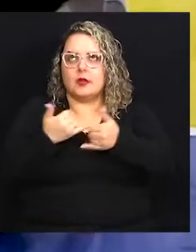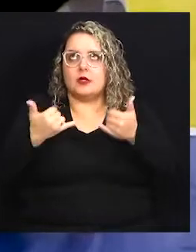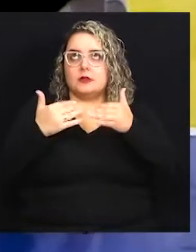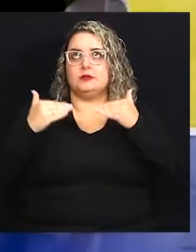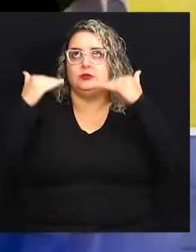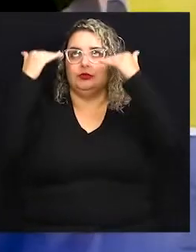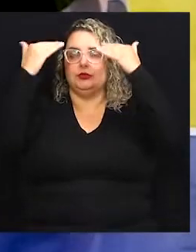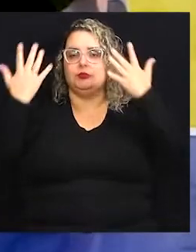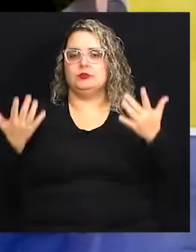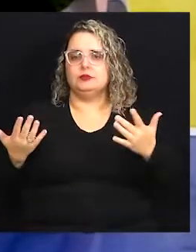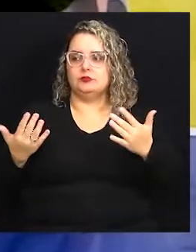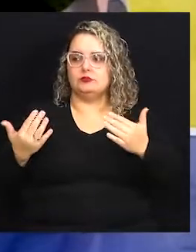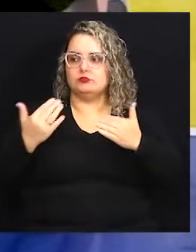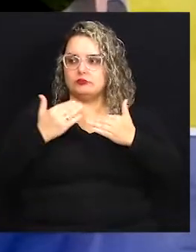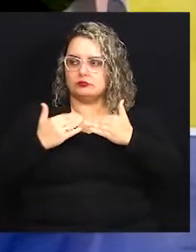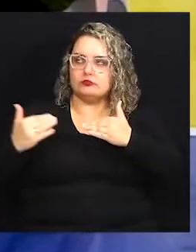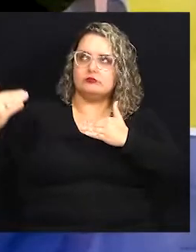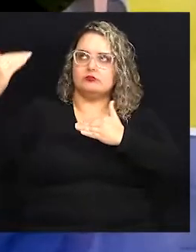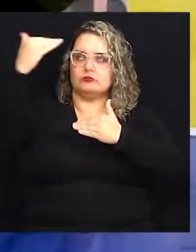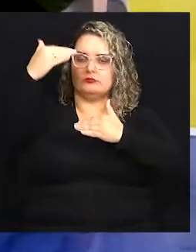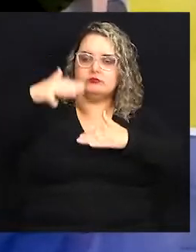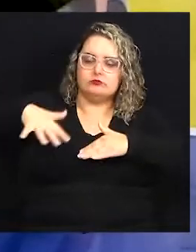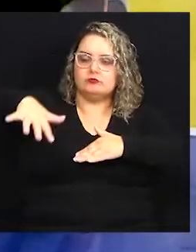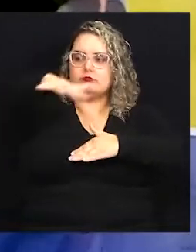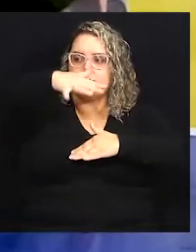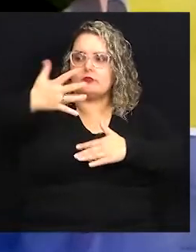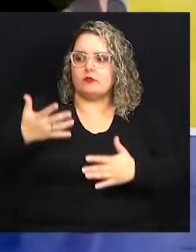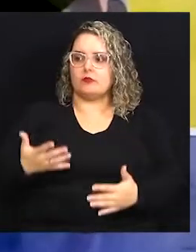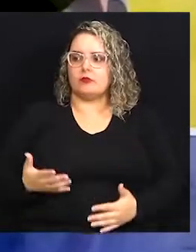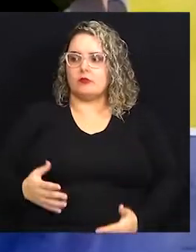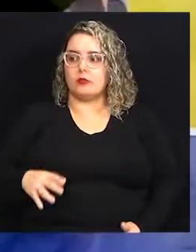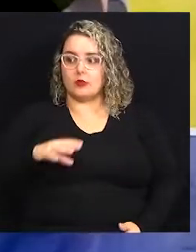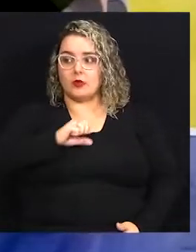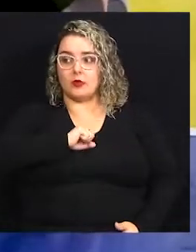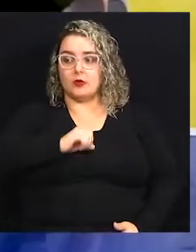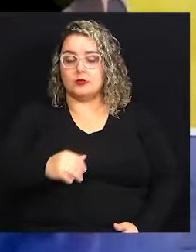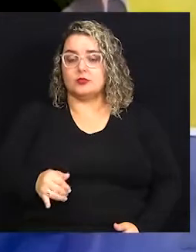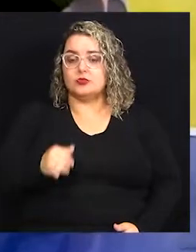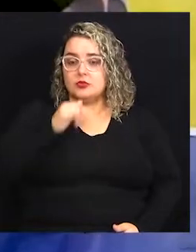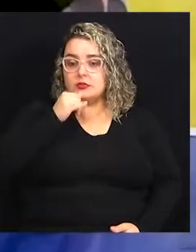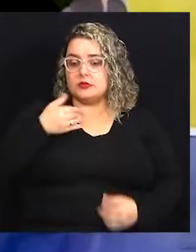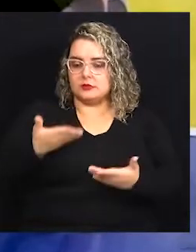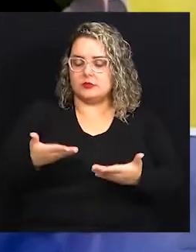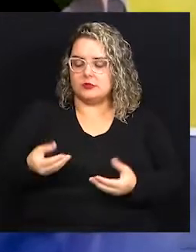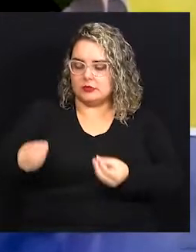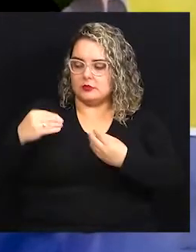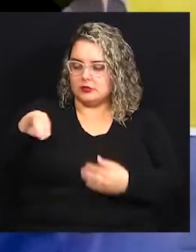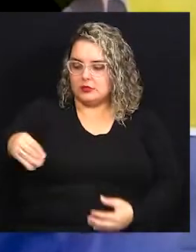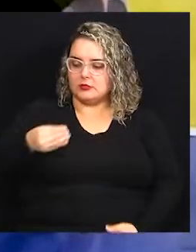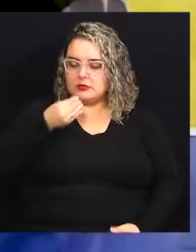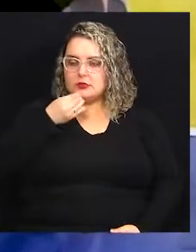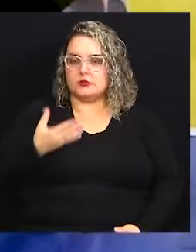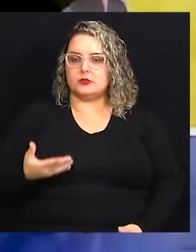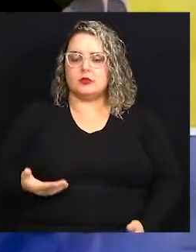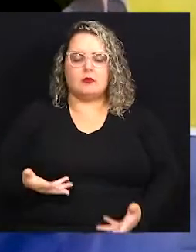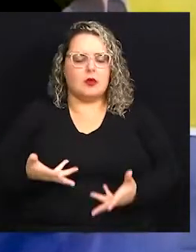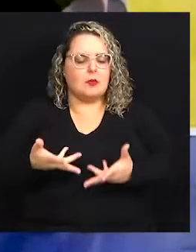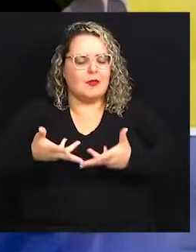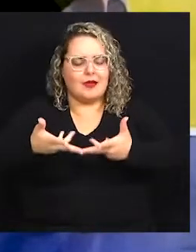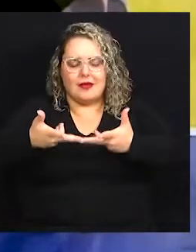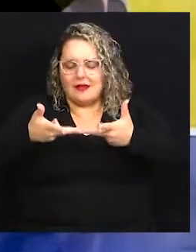ser superior. Você me deu a oportunidade, eu sempre gosto de dar esse exemplo, que existe uma coisa magnífica, né? E eu